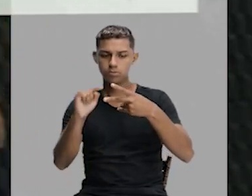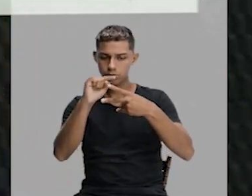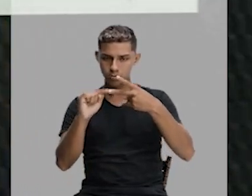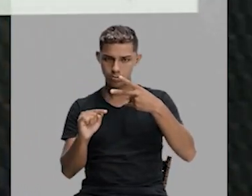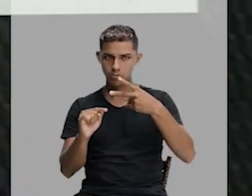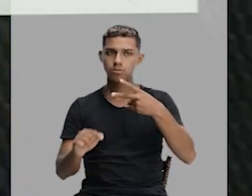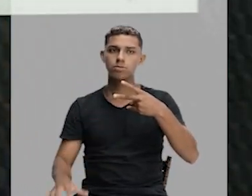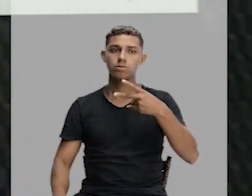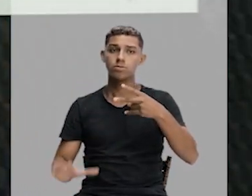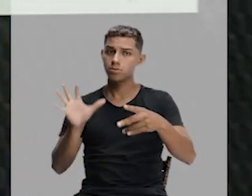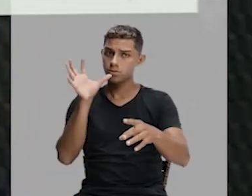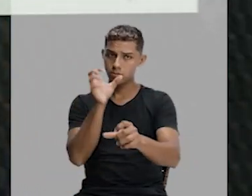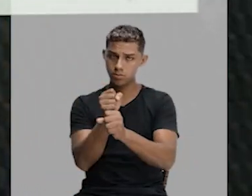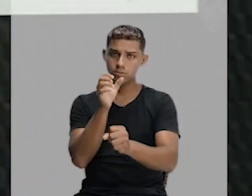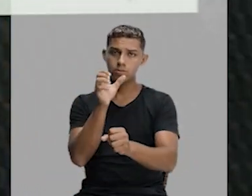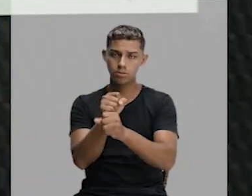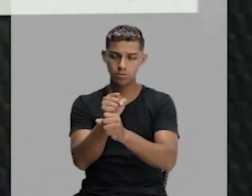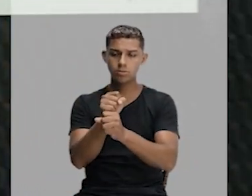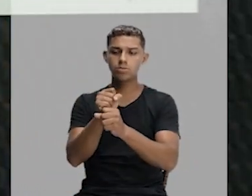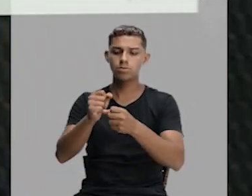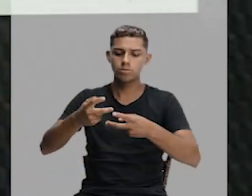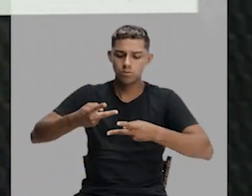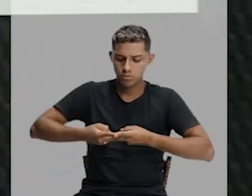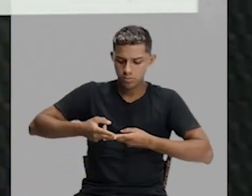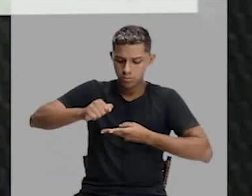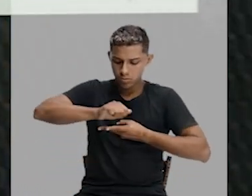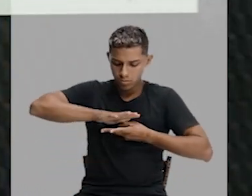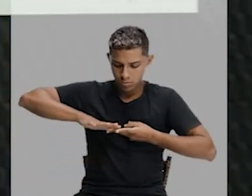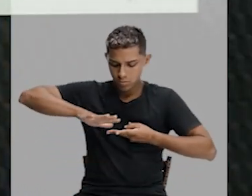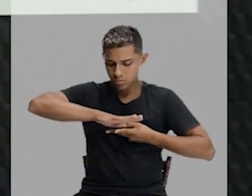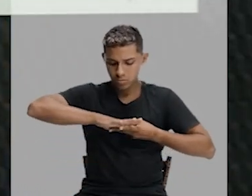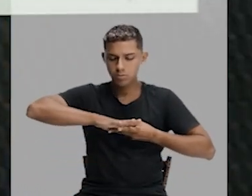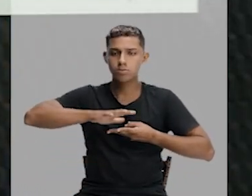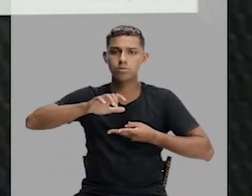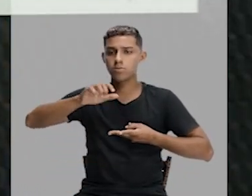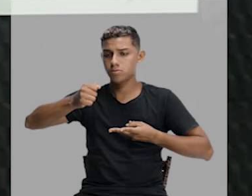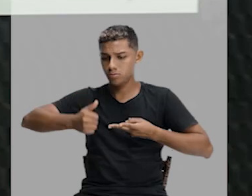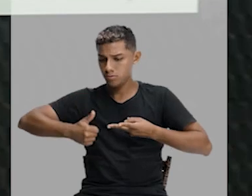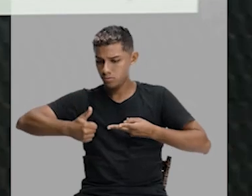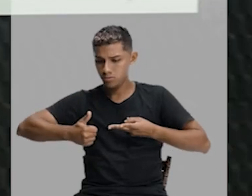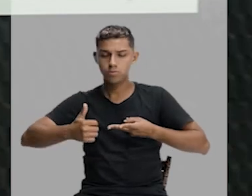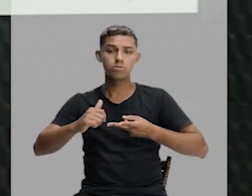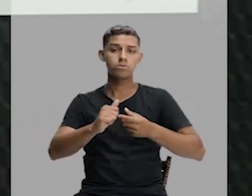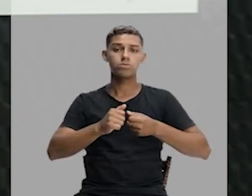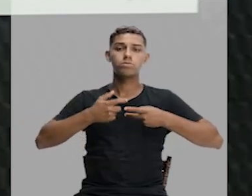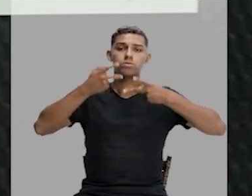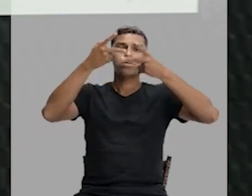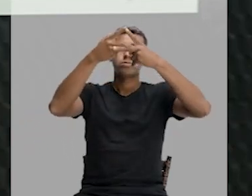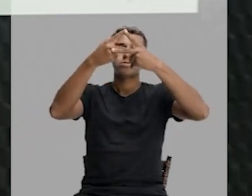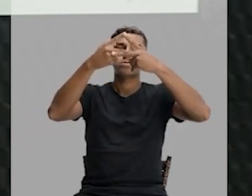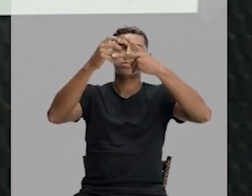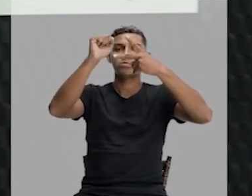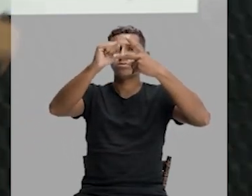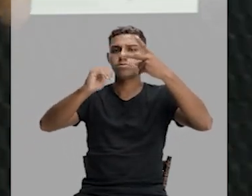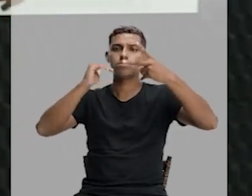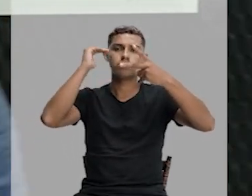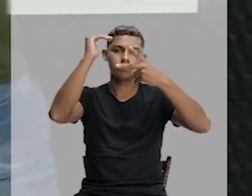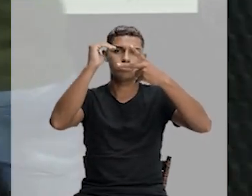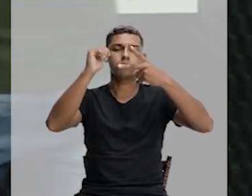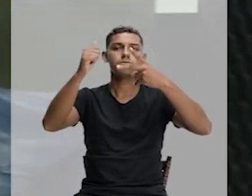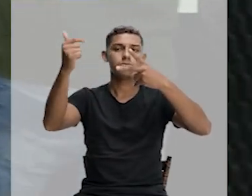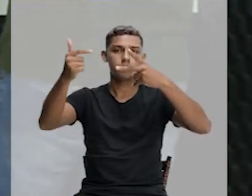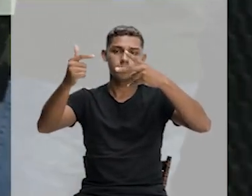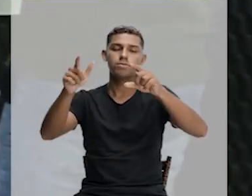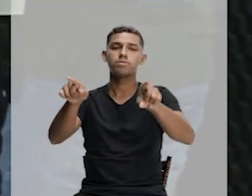certo? Você vai somar a área de todas as duas bases que você tem,